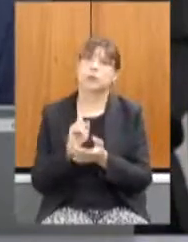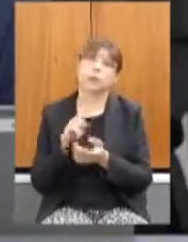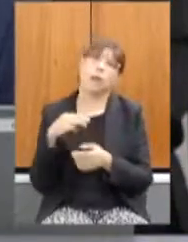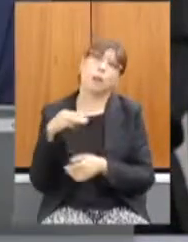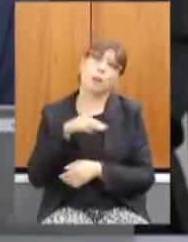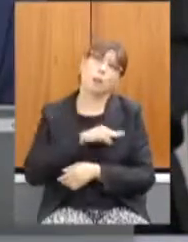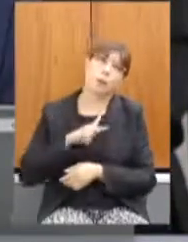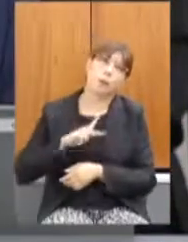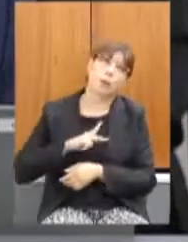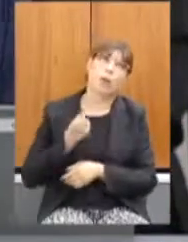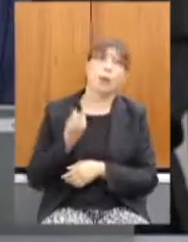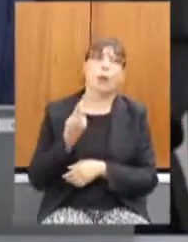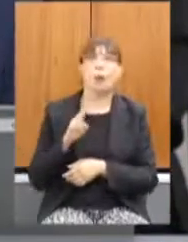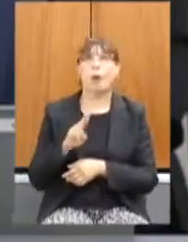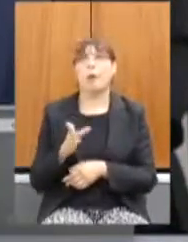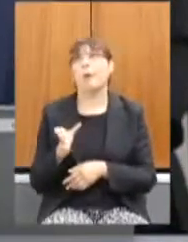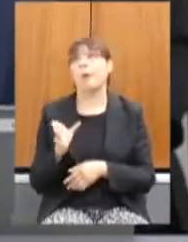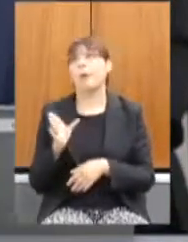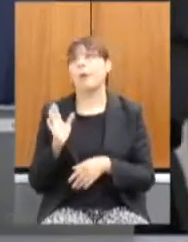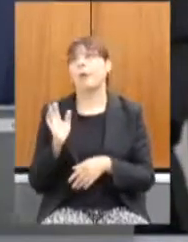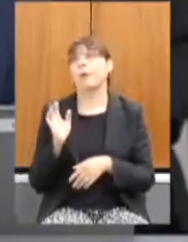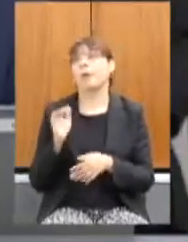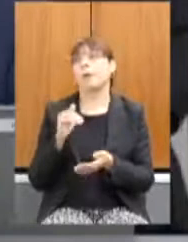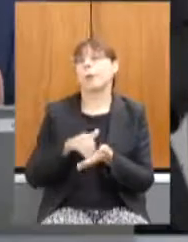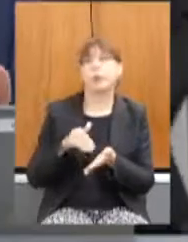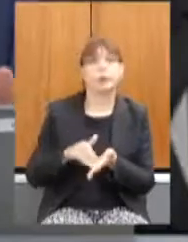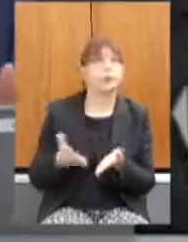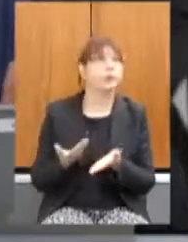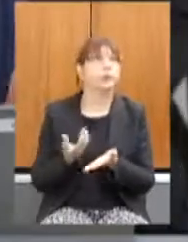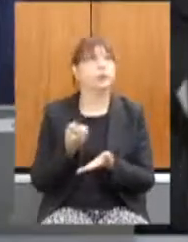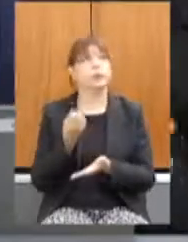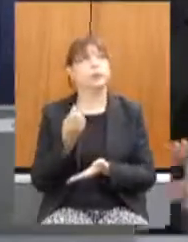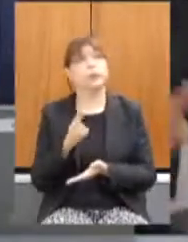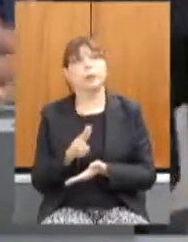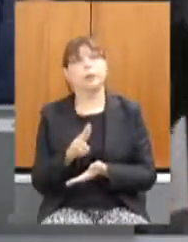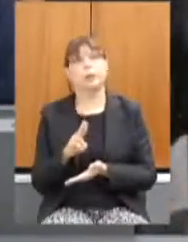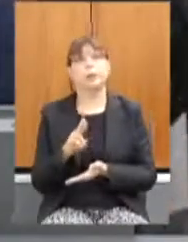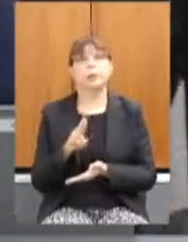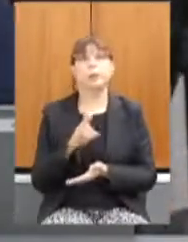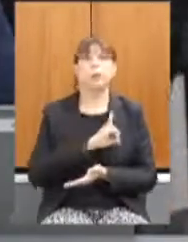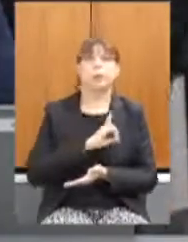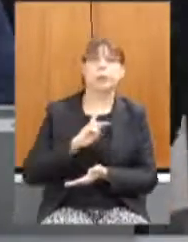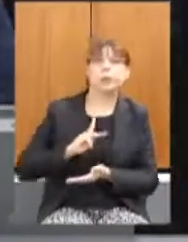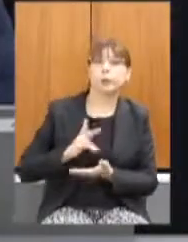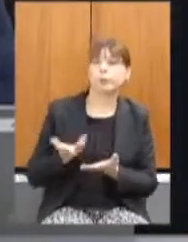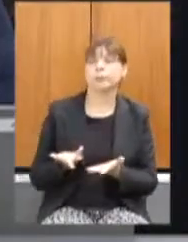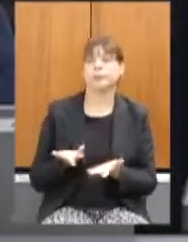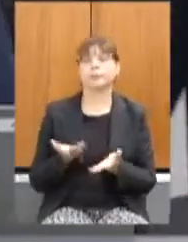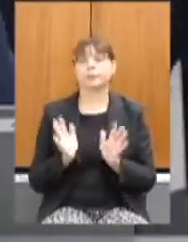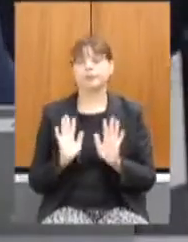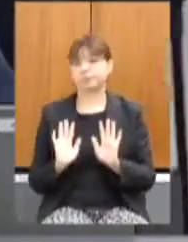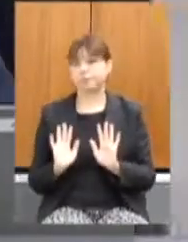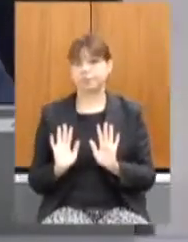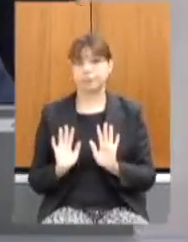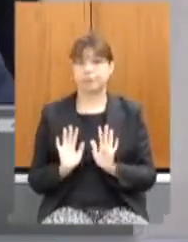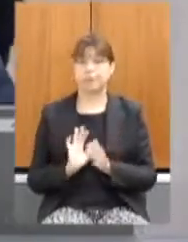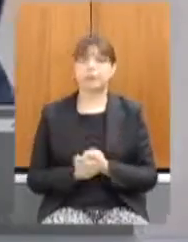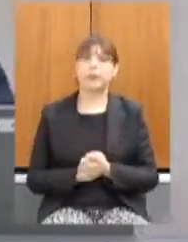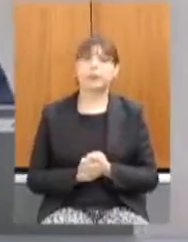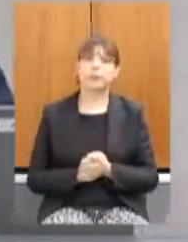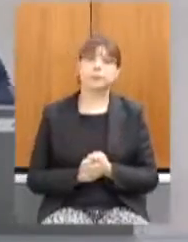Público seja o Ministério da Saúde enfim as questões que que chegam elas não ficam